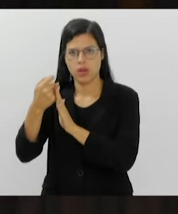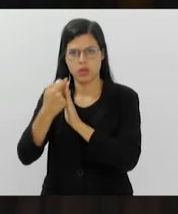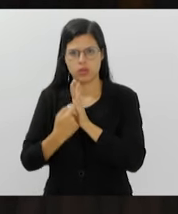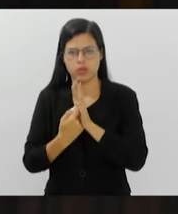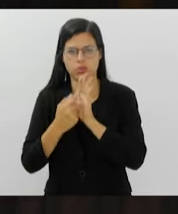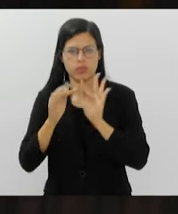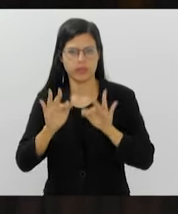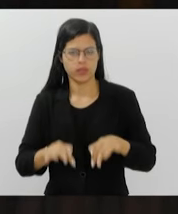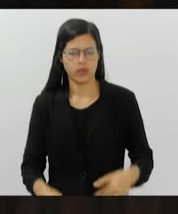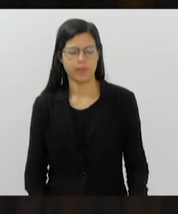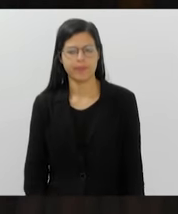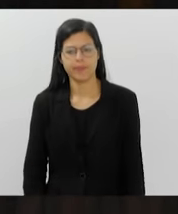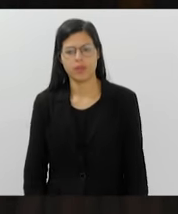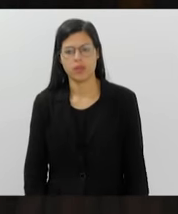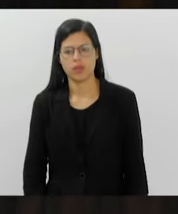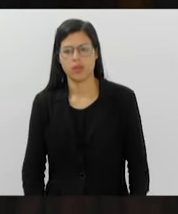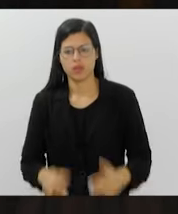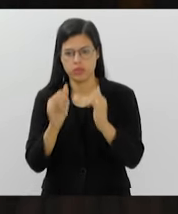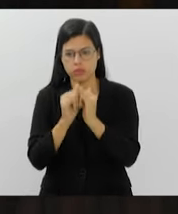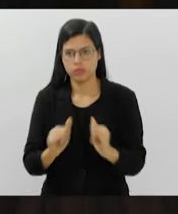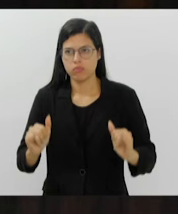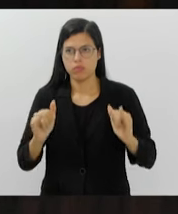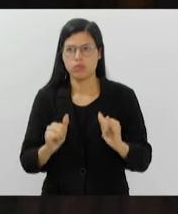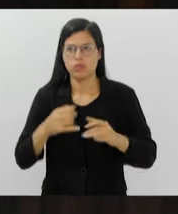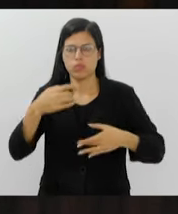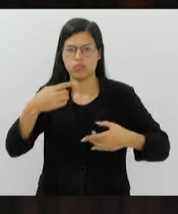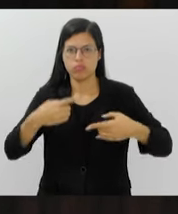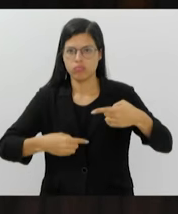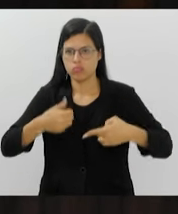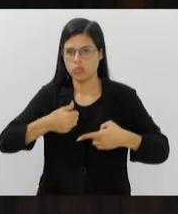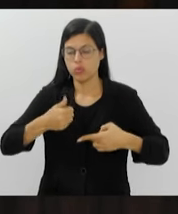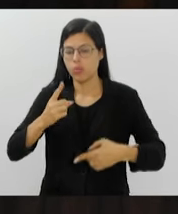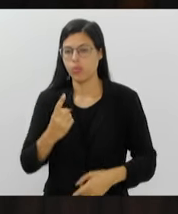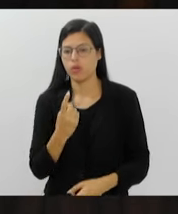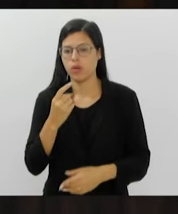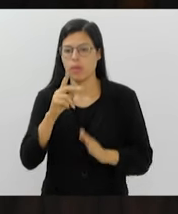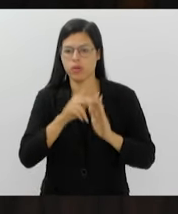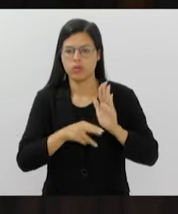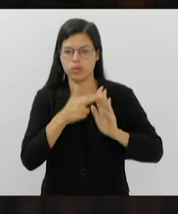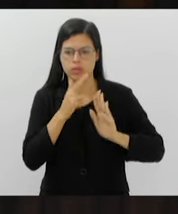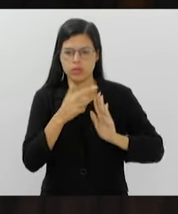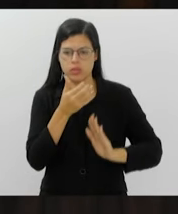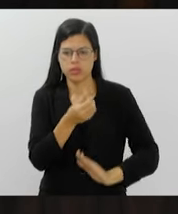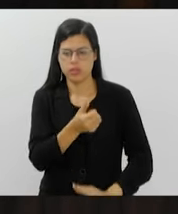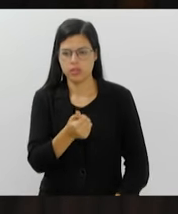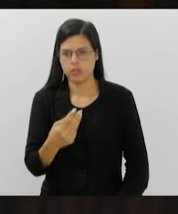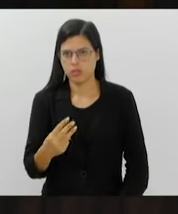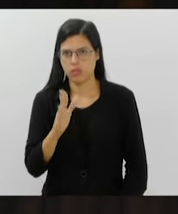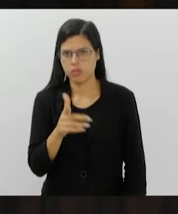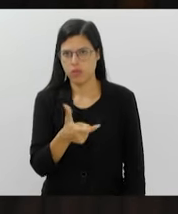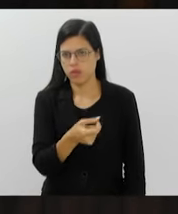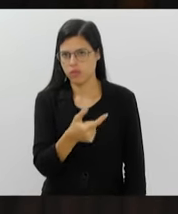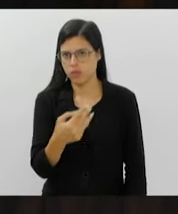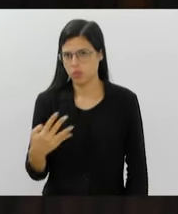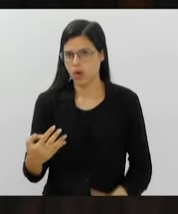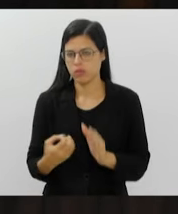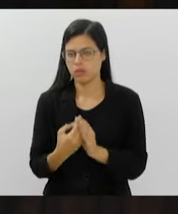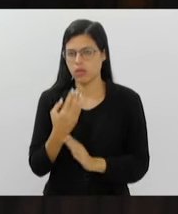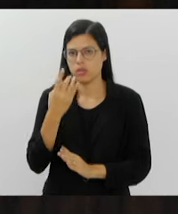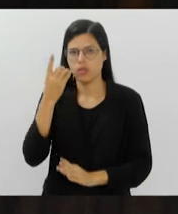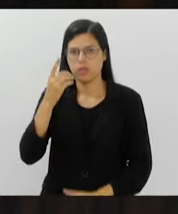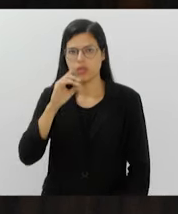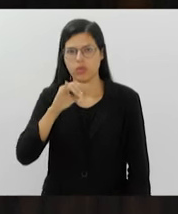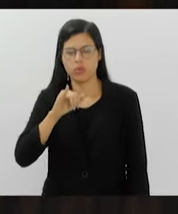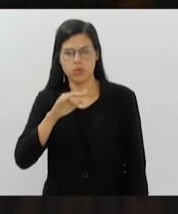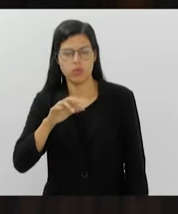do vencido. Anuncio em discussão única, projeto de resolução 613 de 24, de autoria do deputado Yuri, que concede o